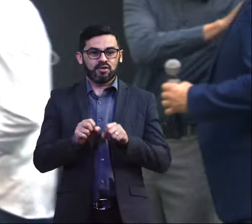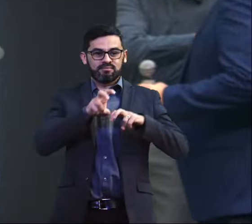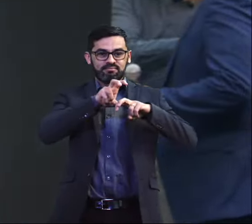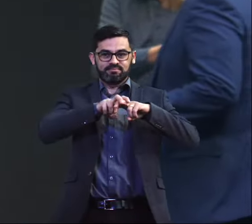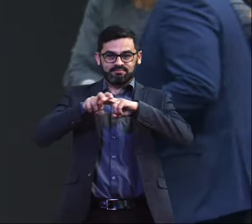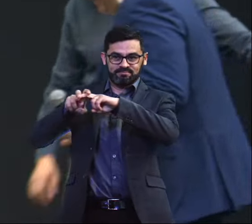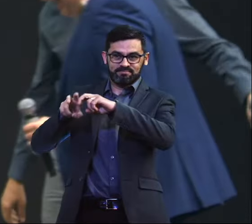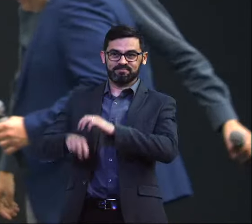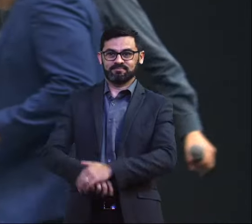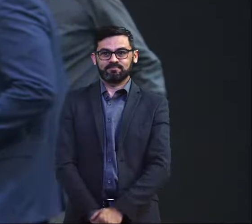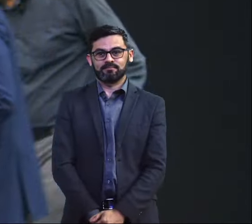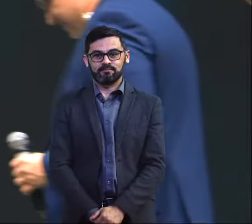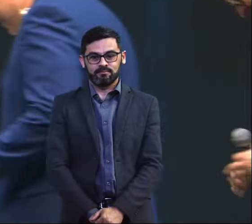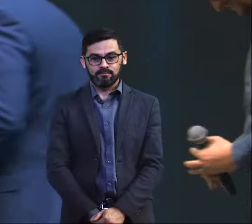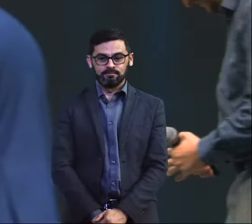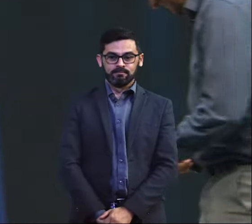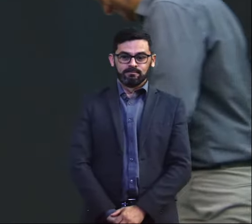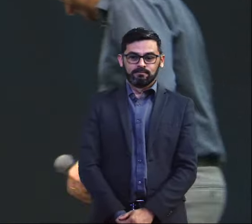lugar.